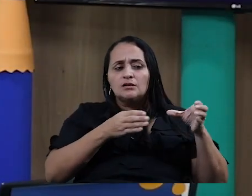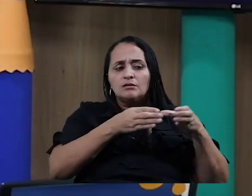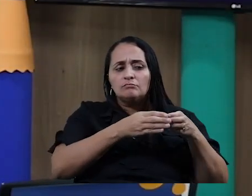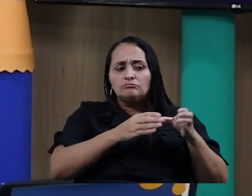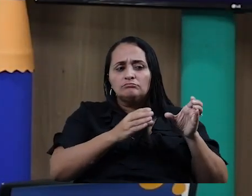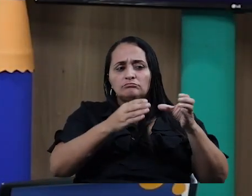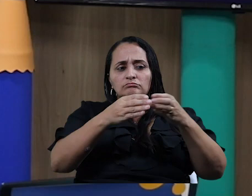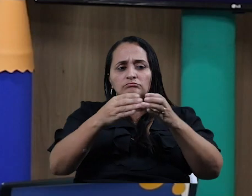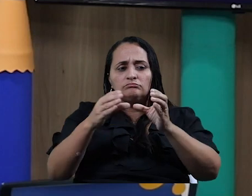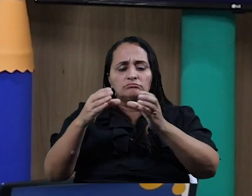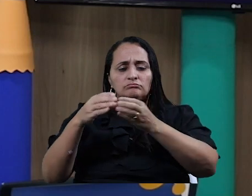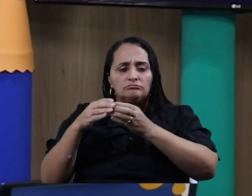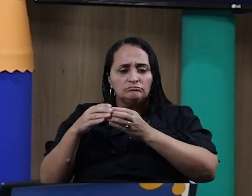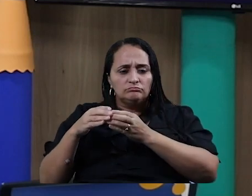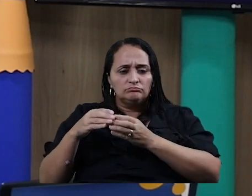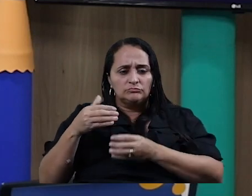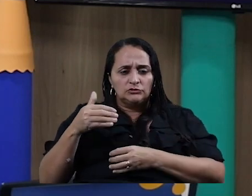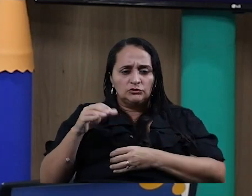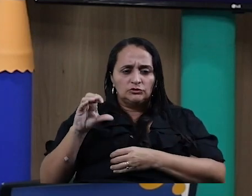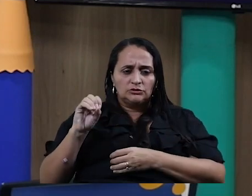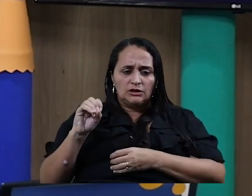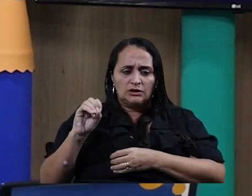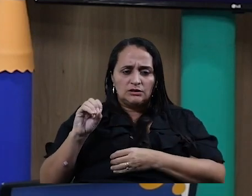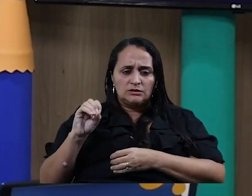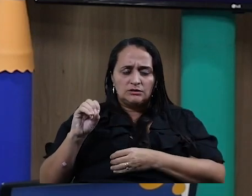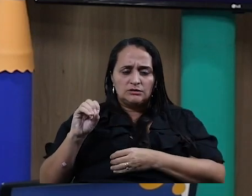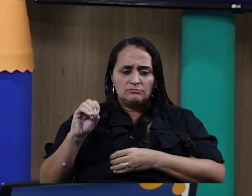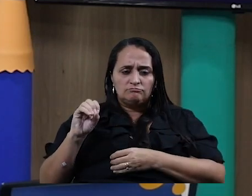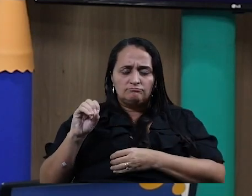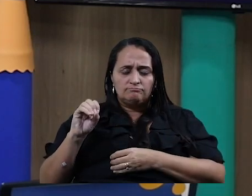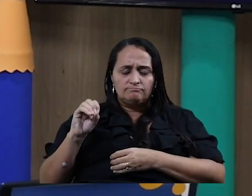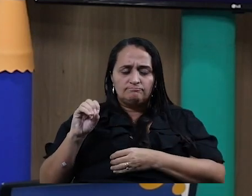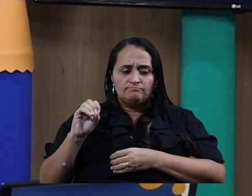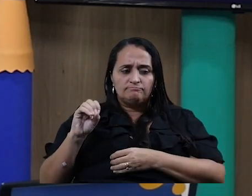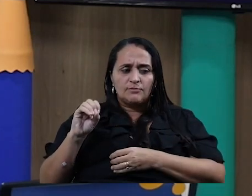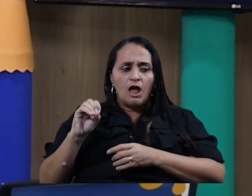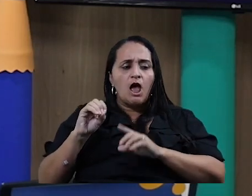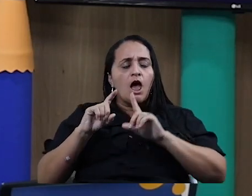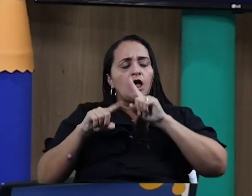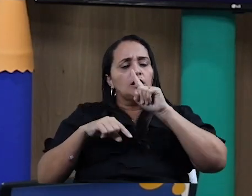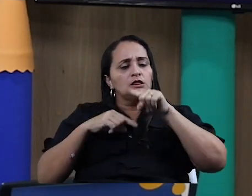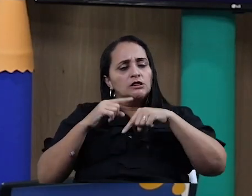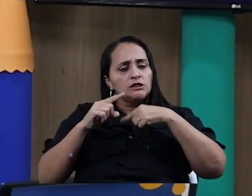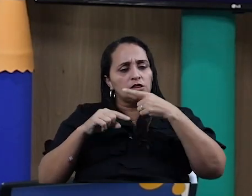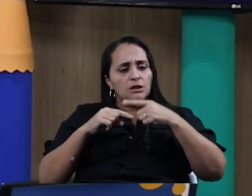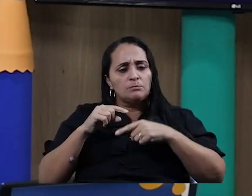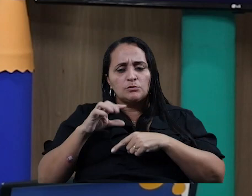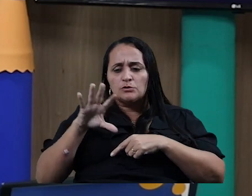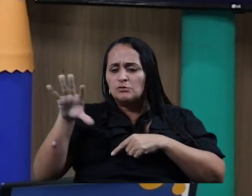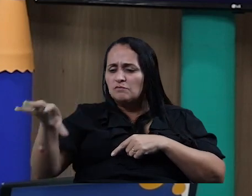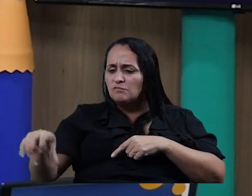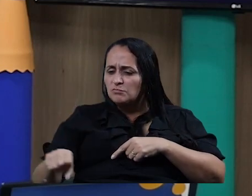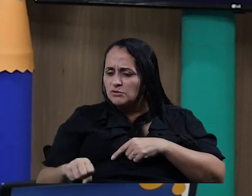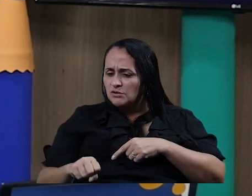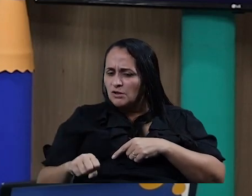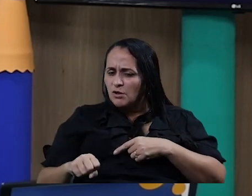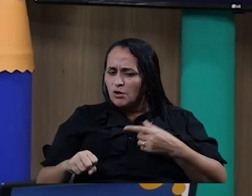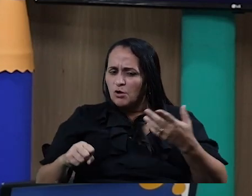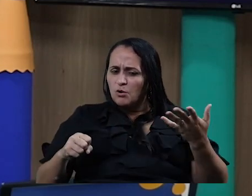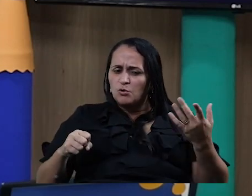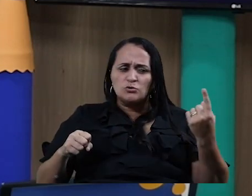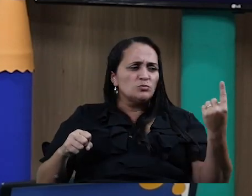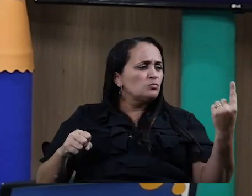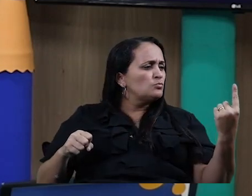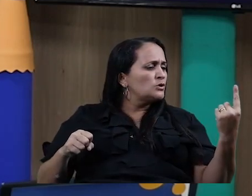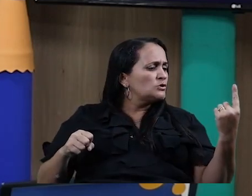10 em 10, ele chegava e falava, não, aqui eu tenho 10. Aí, no final do dia, quando ele ia buscar, tinha um